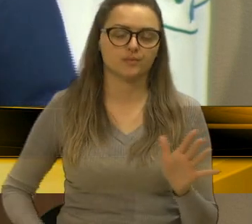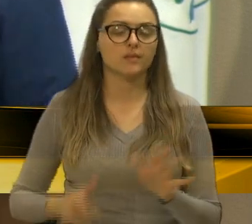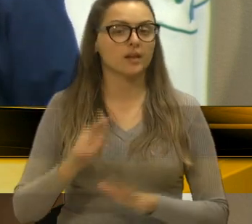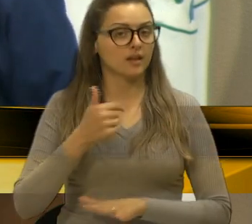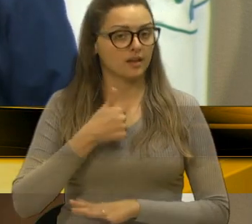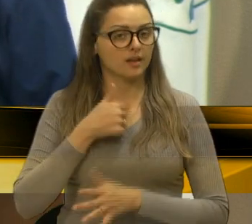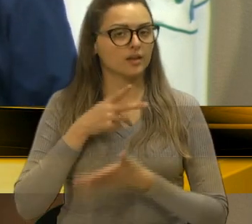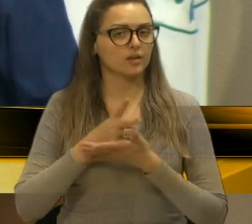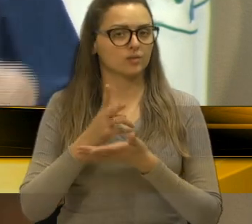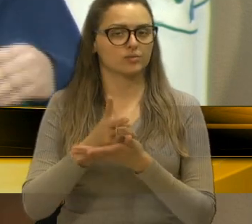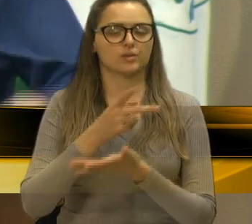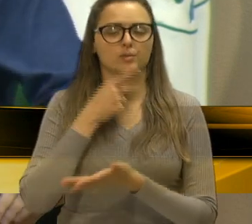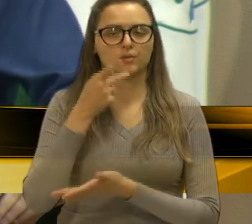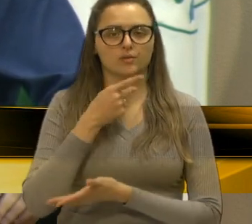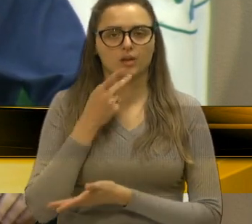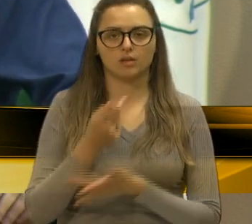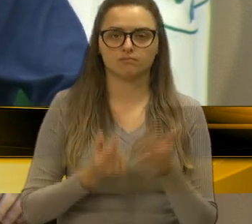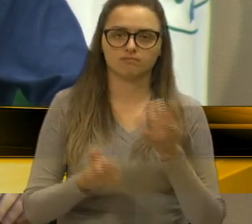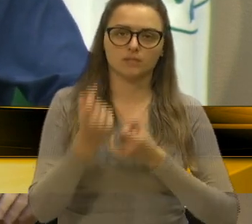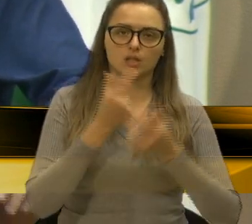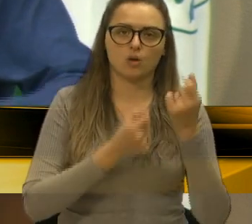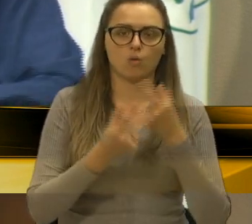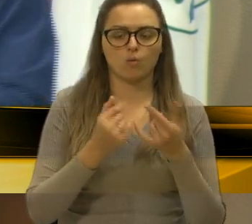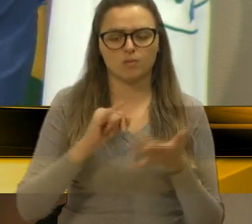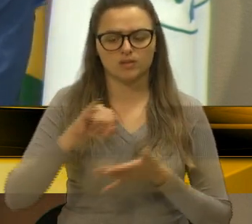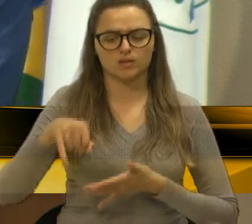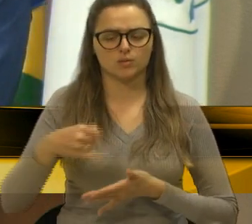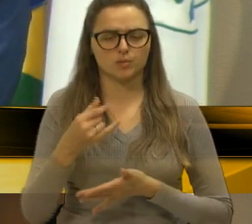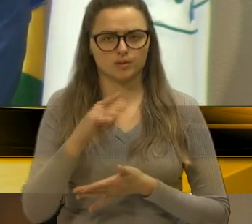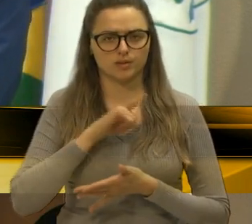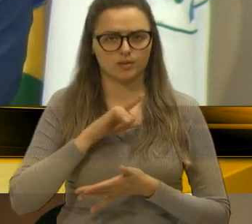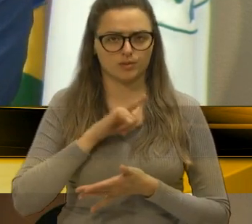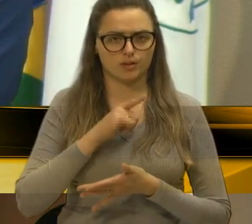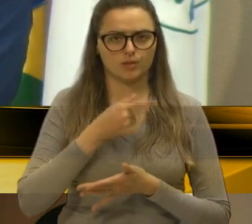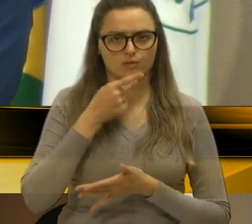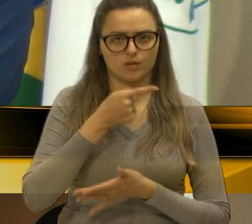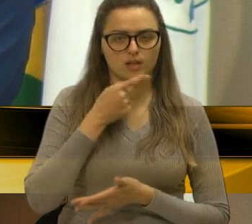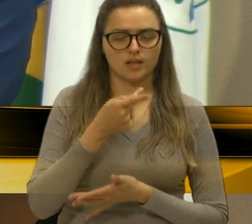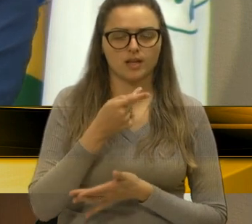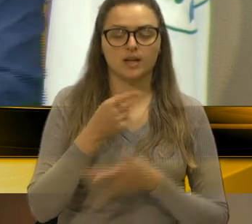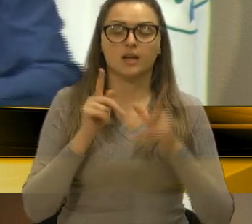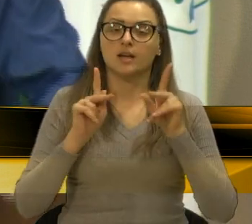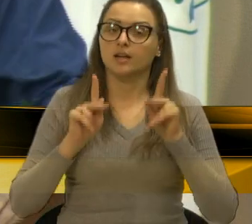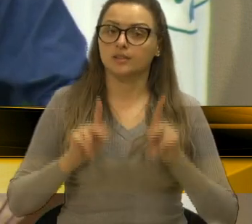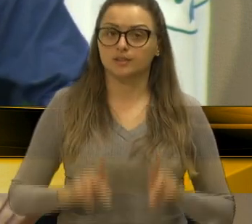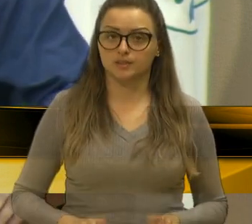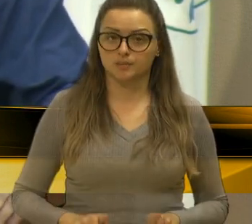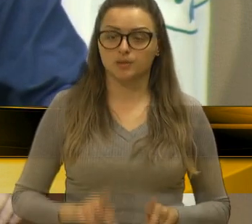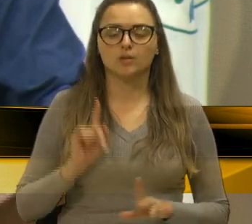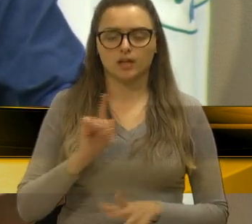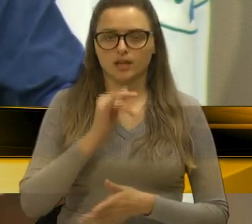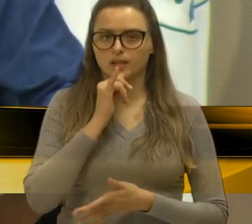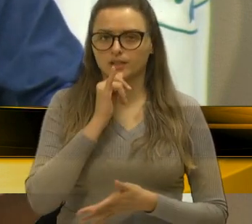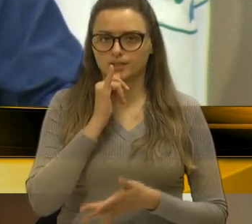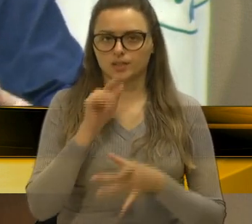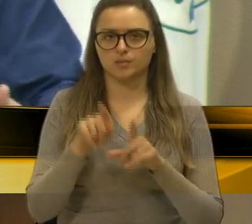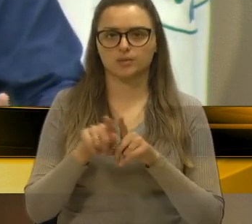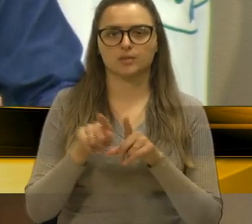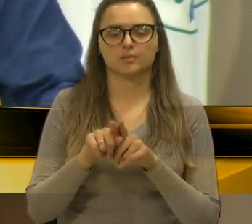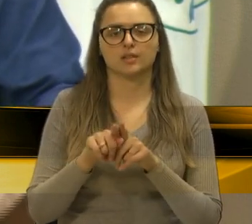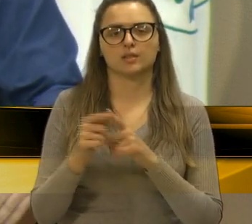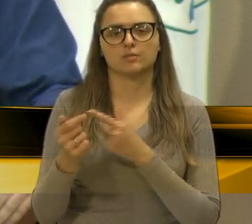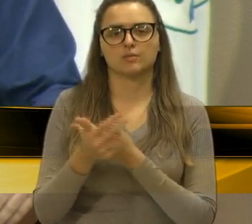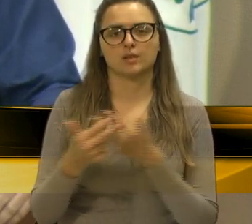dito em algumas oportunidades que as pessoas, e aqui é um exemplo de uma situação, de